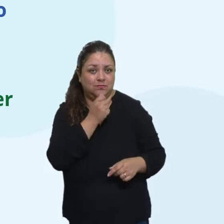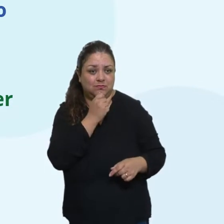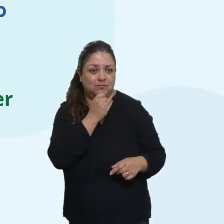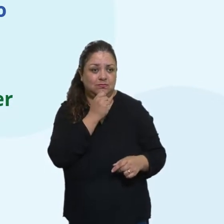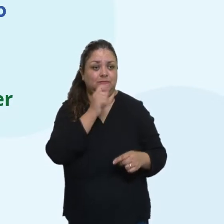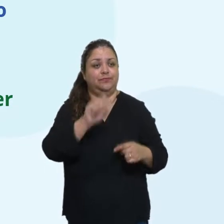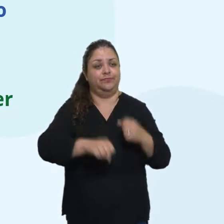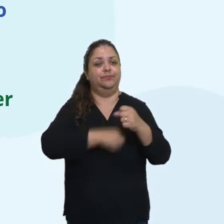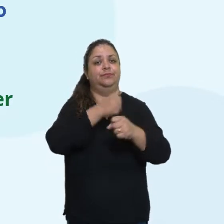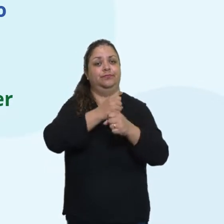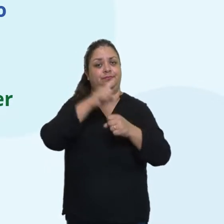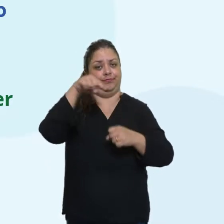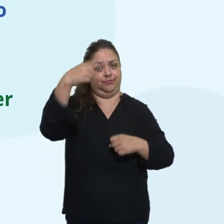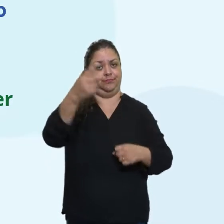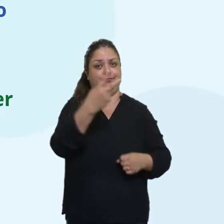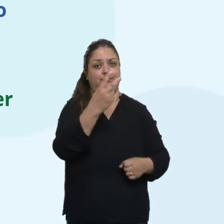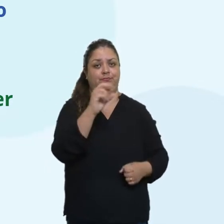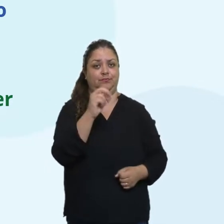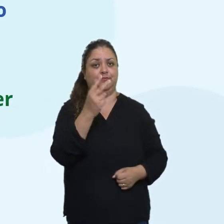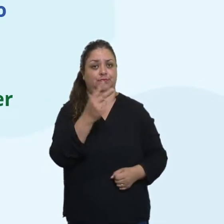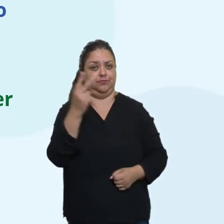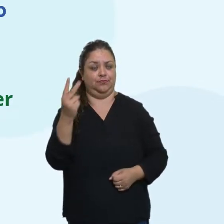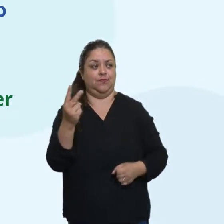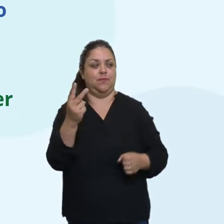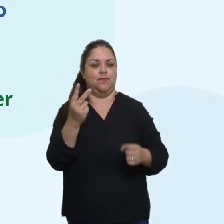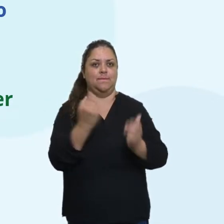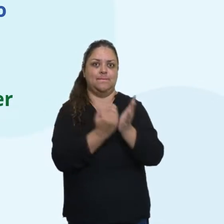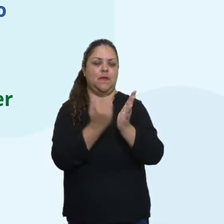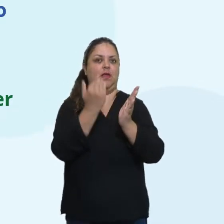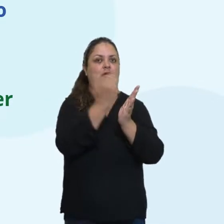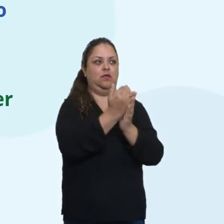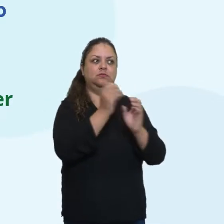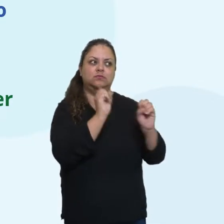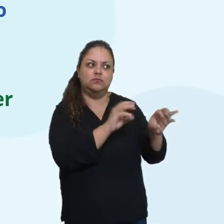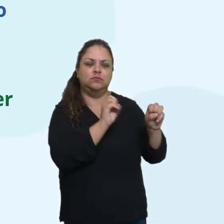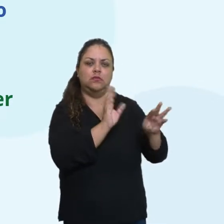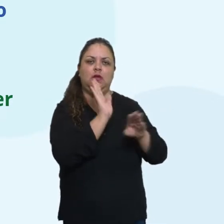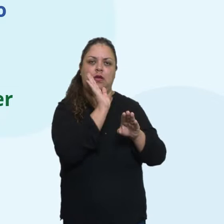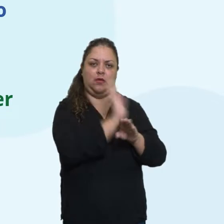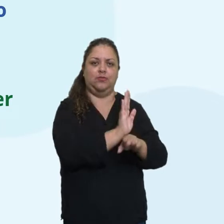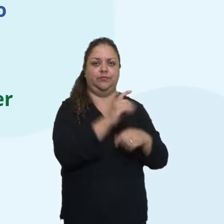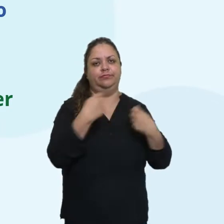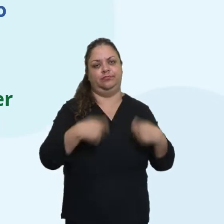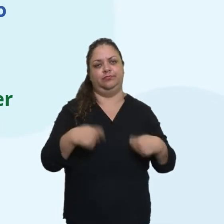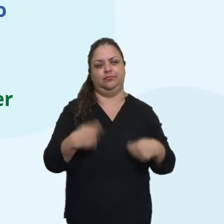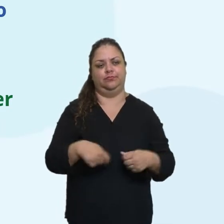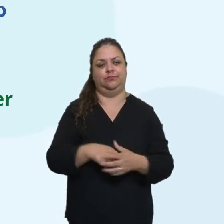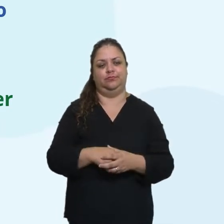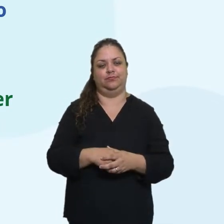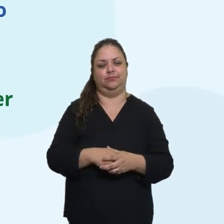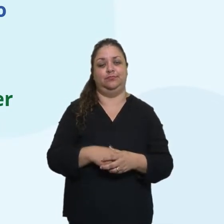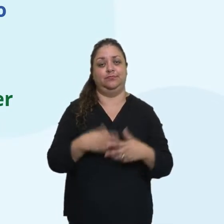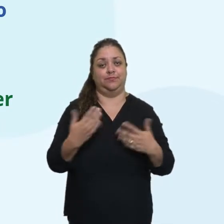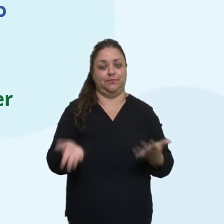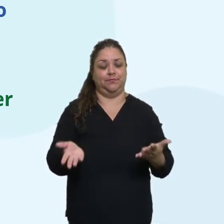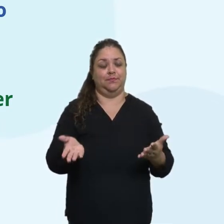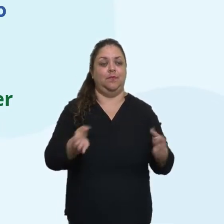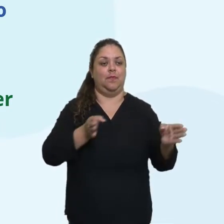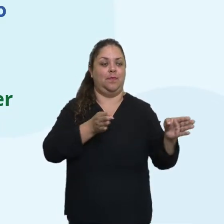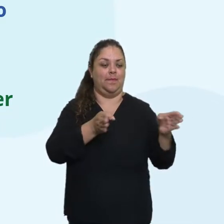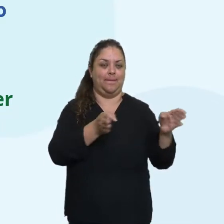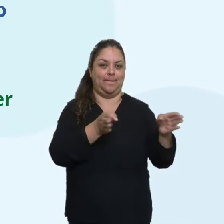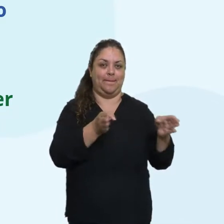contempladas no plano de reforço lá em janeiro não vejo ao Sol Além já dos